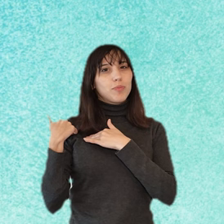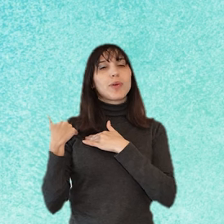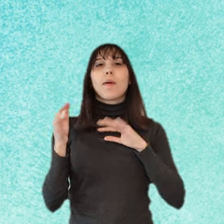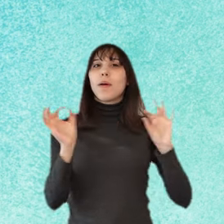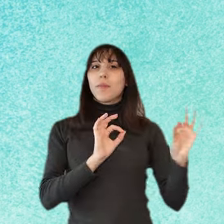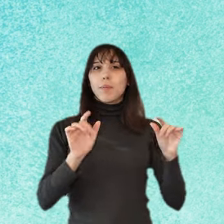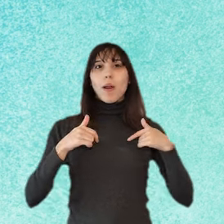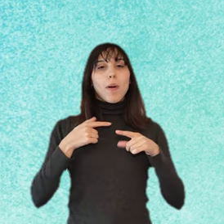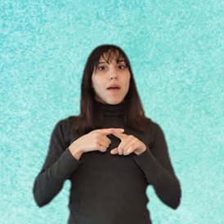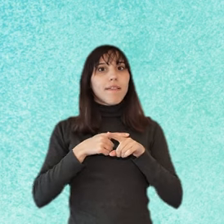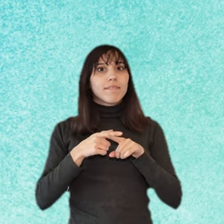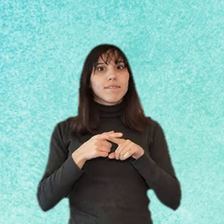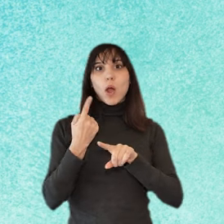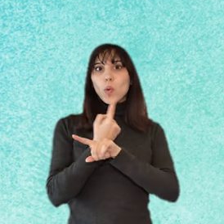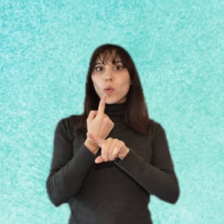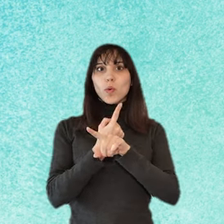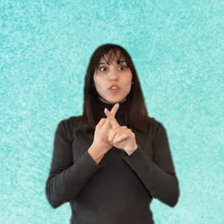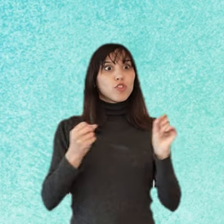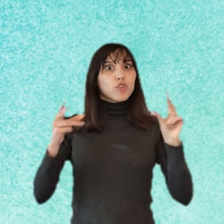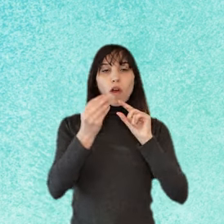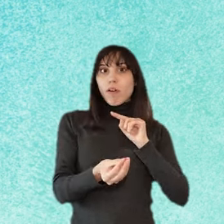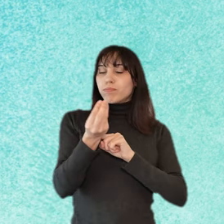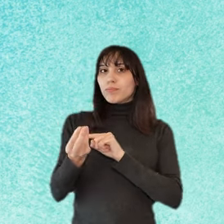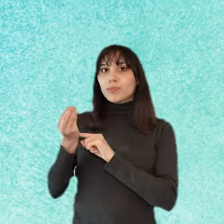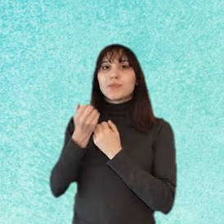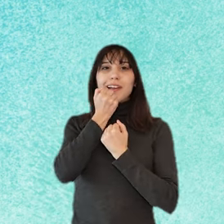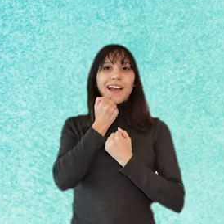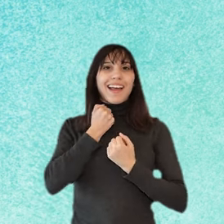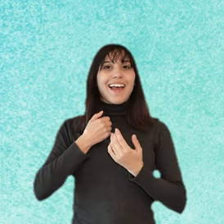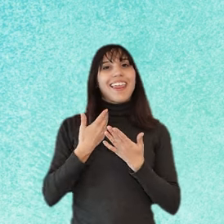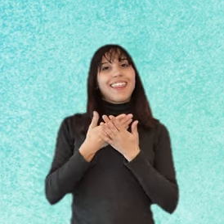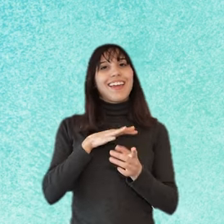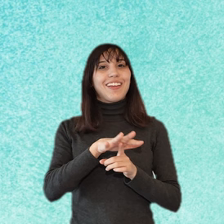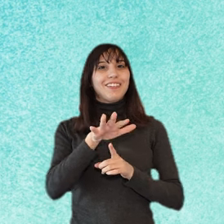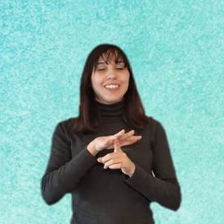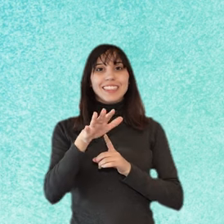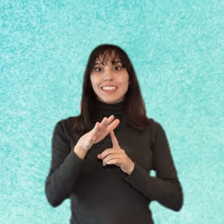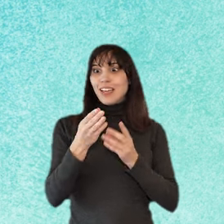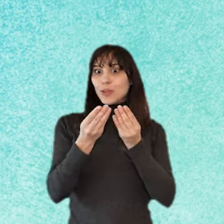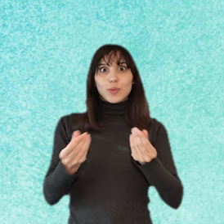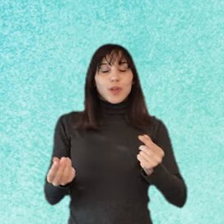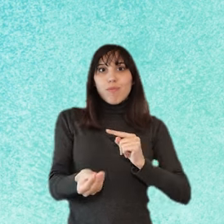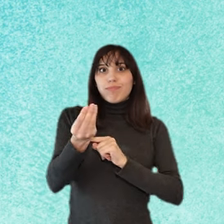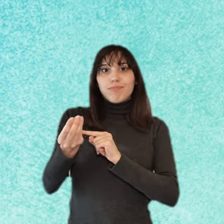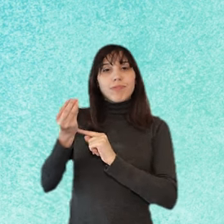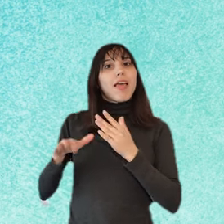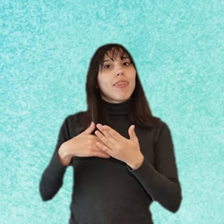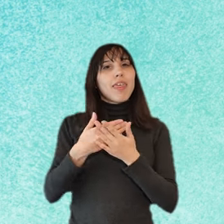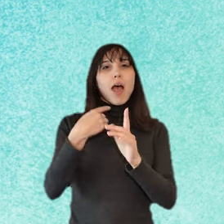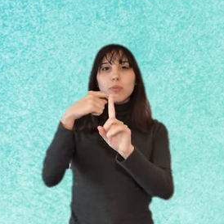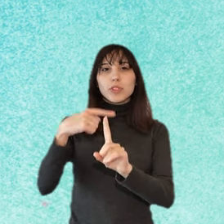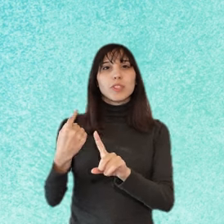cativante replet de experiências autênticas risos contagiantes soluções fora da caixa e insit que